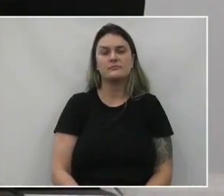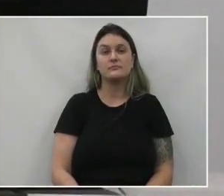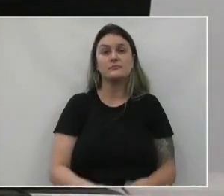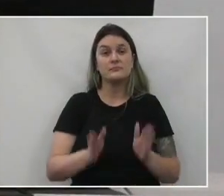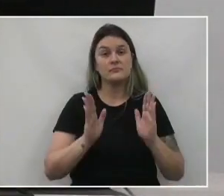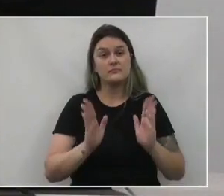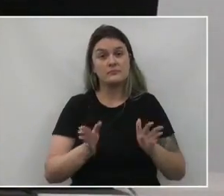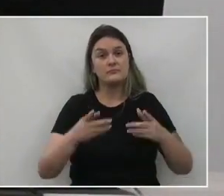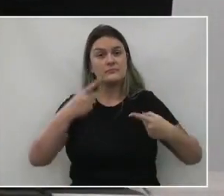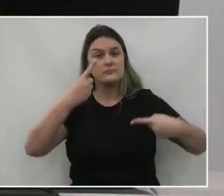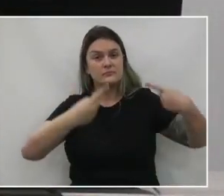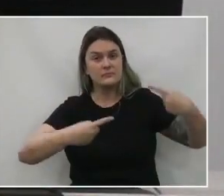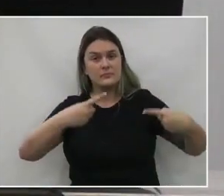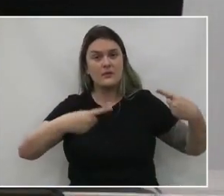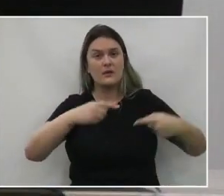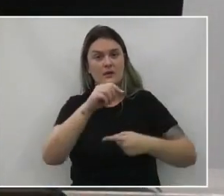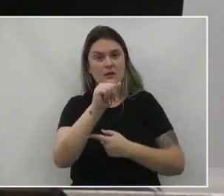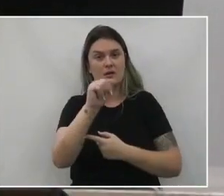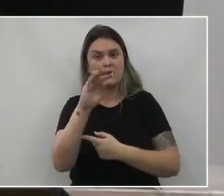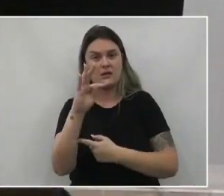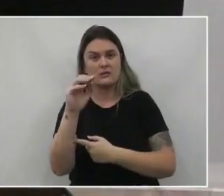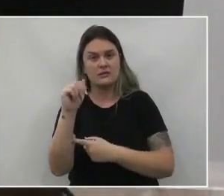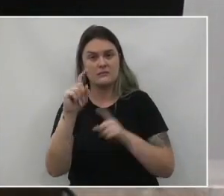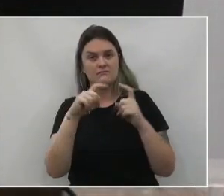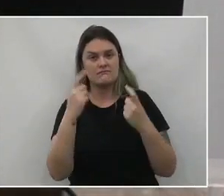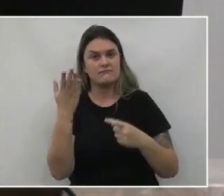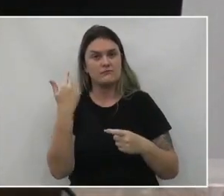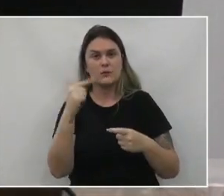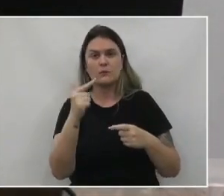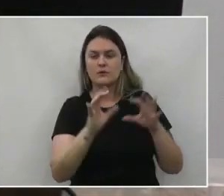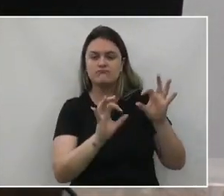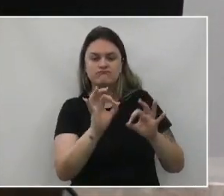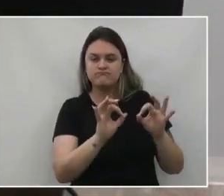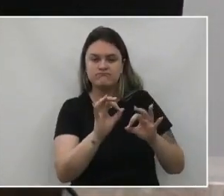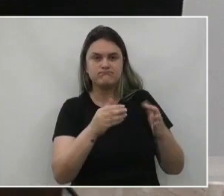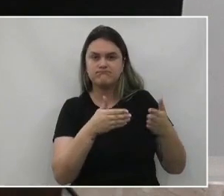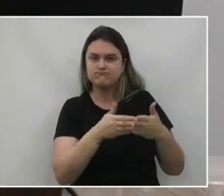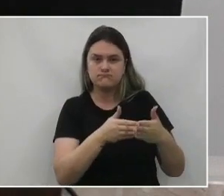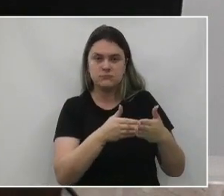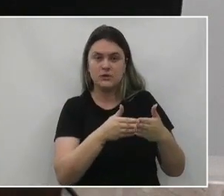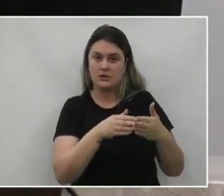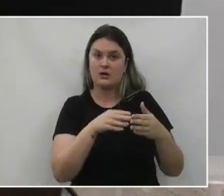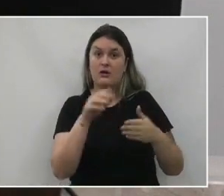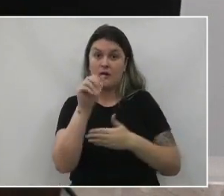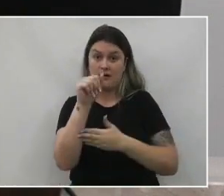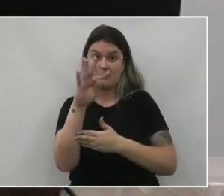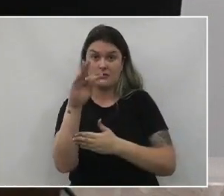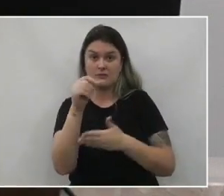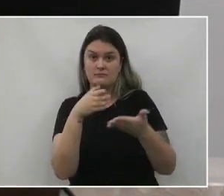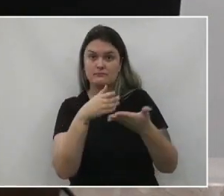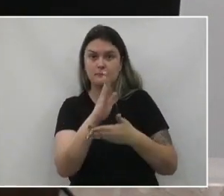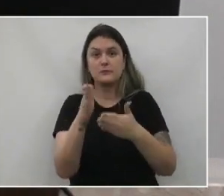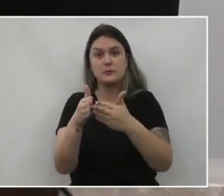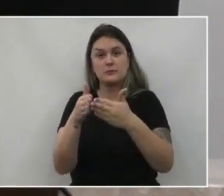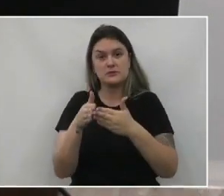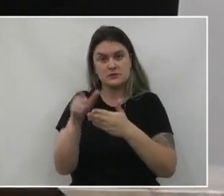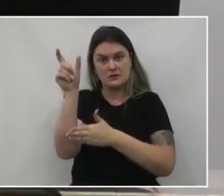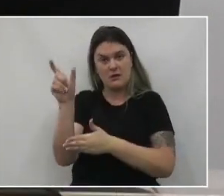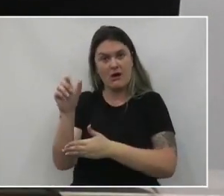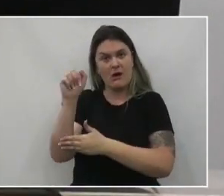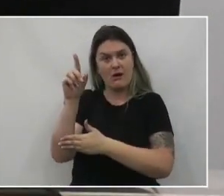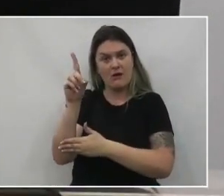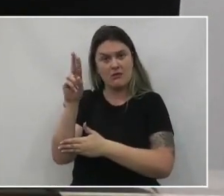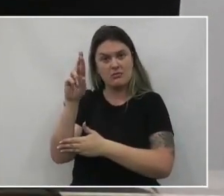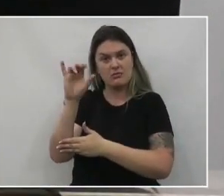Colocamos em discussão a ata da reunião anterior. Não havendo retificação ou impugnação, a mesma está aprovada. Solicito ao seu horário